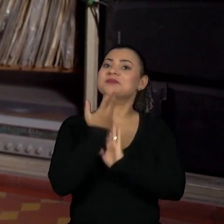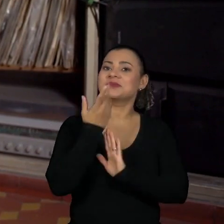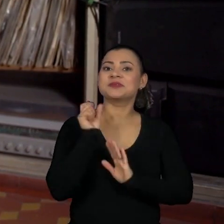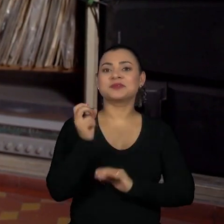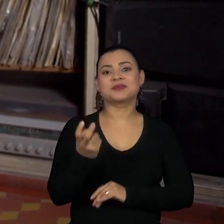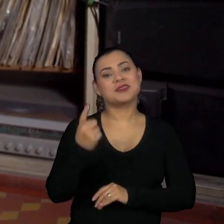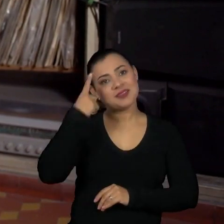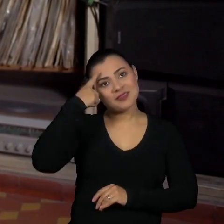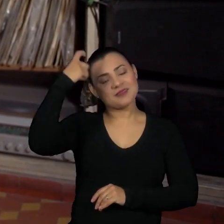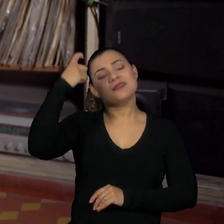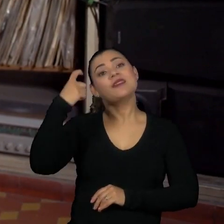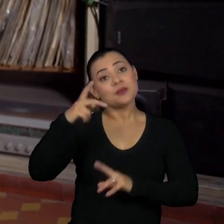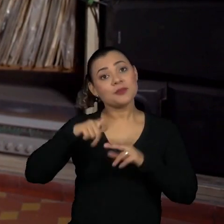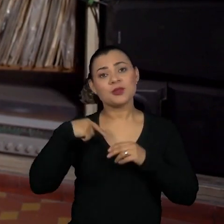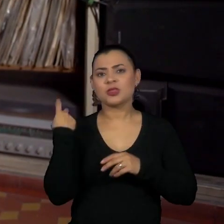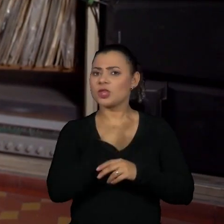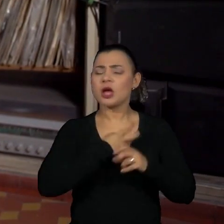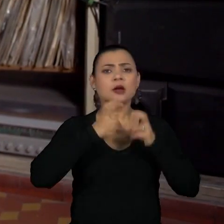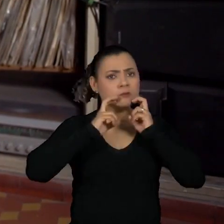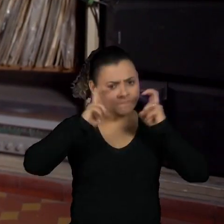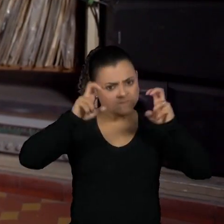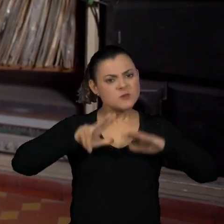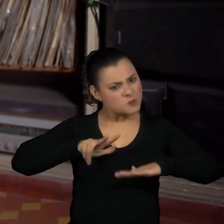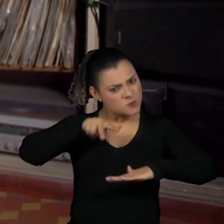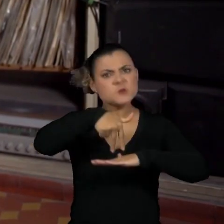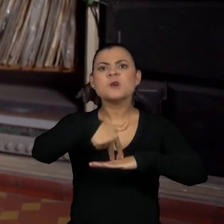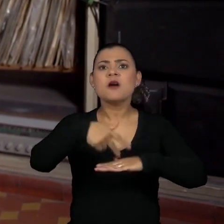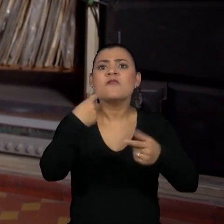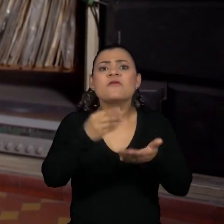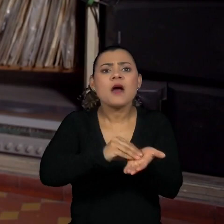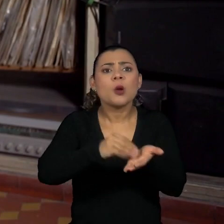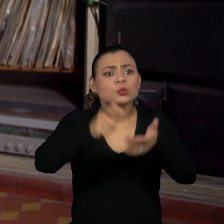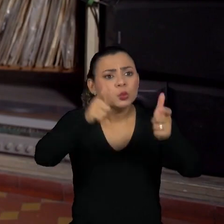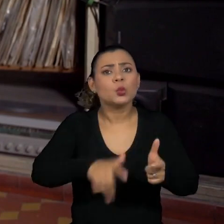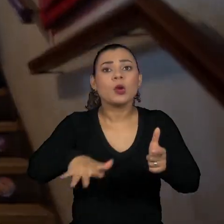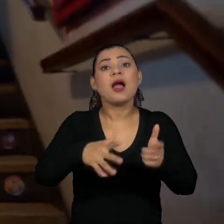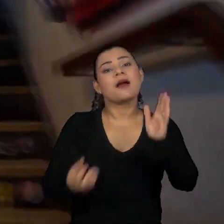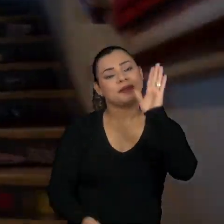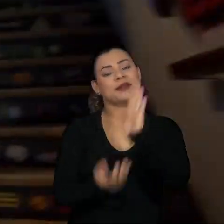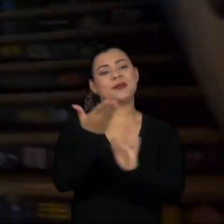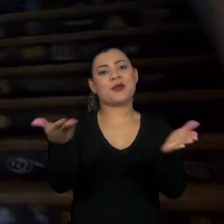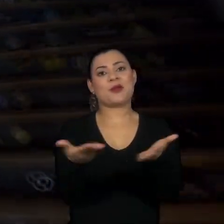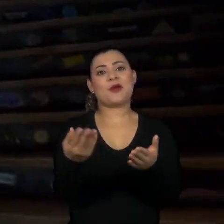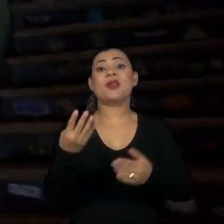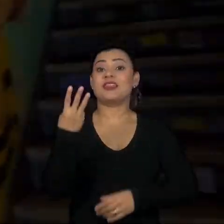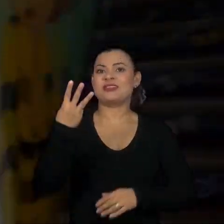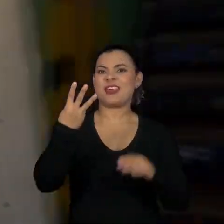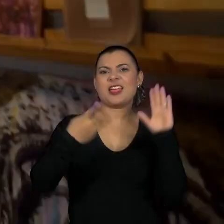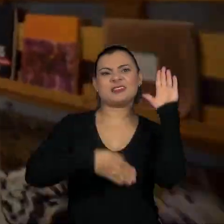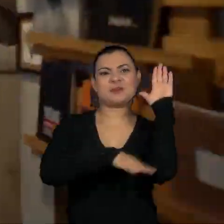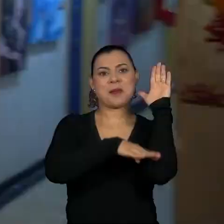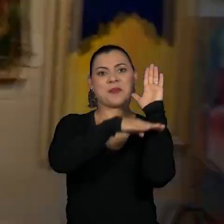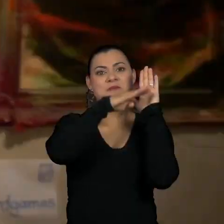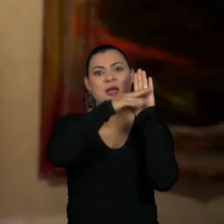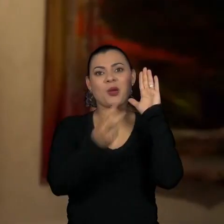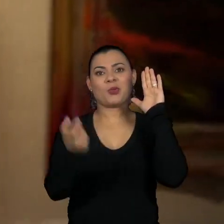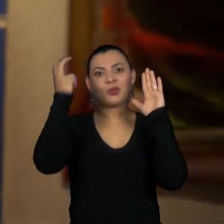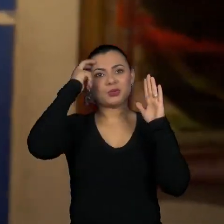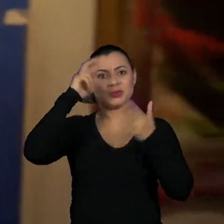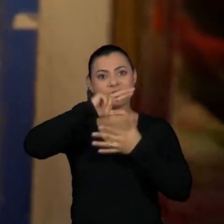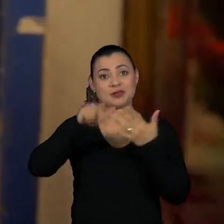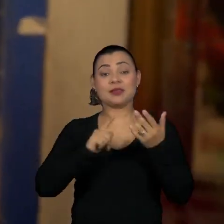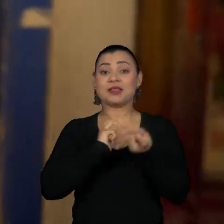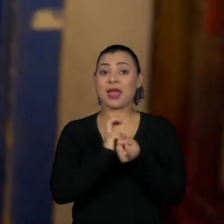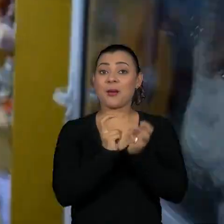Um grito narrando que existe muita cultura, só faltava um espaço que hoje tem. 3 andares de muita cultura. Hoje está rolando aula